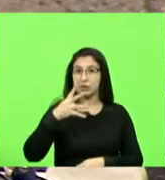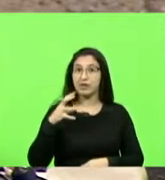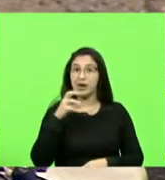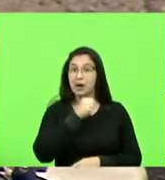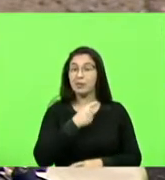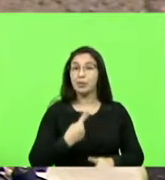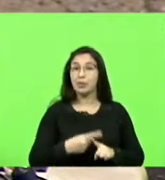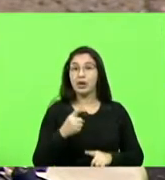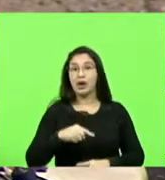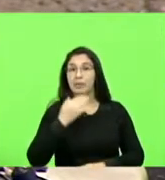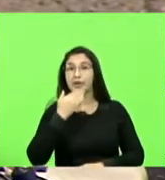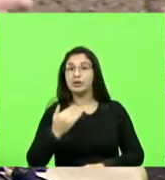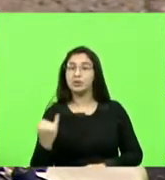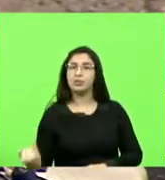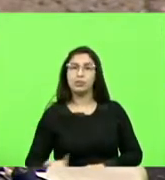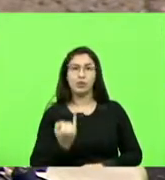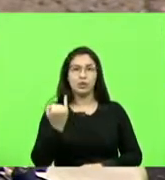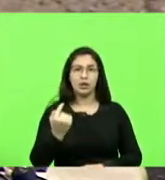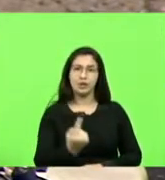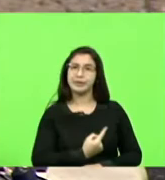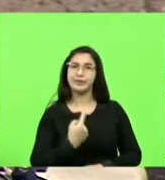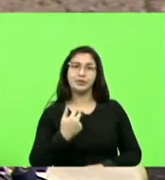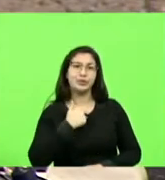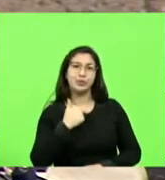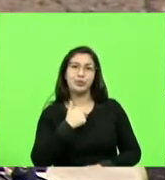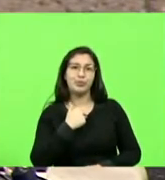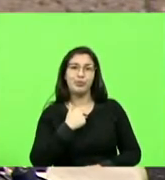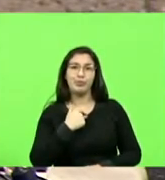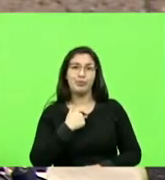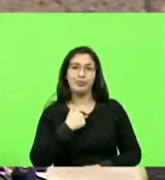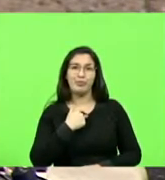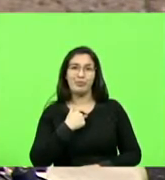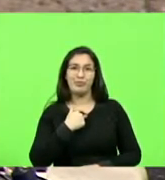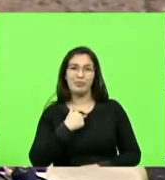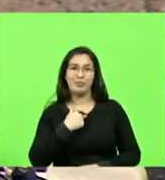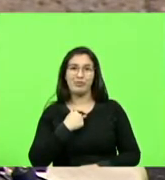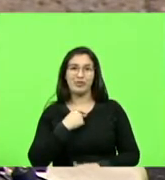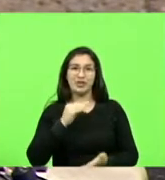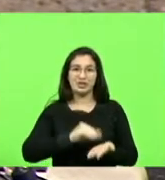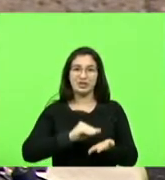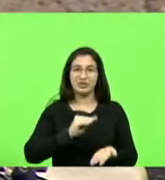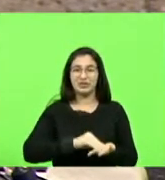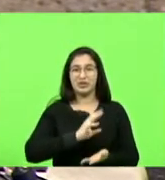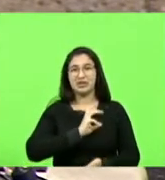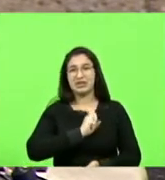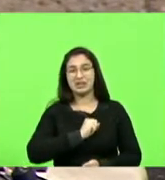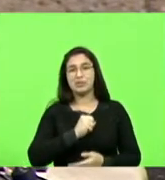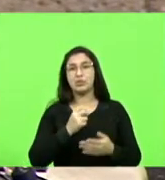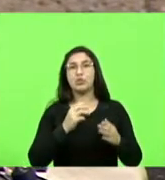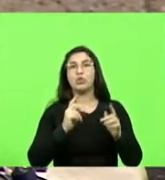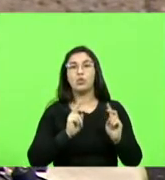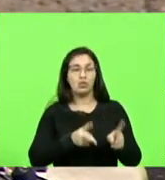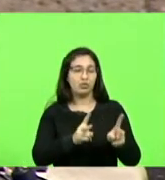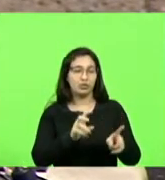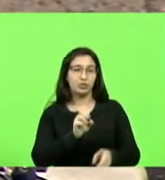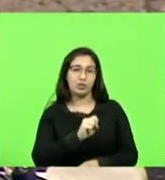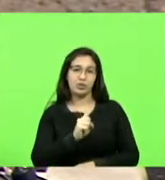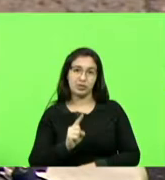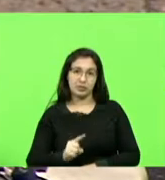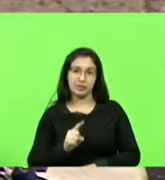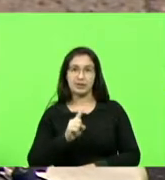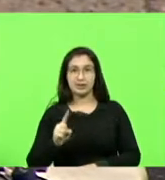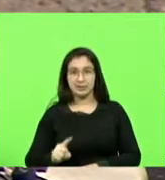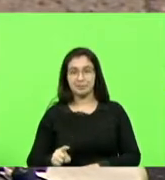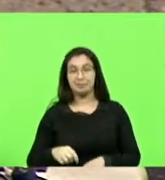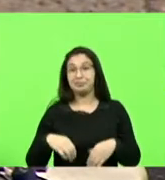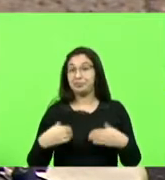demanda importante para o Estado, não podemos ficar sem a SAMUS, e que se mantenha, então, a OZZ. Então, a Justiça